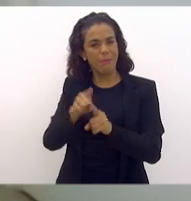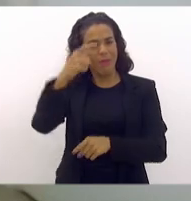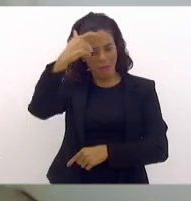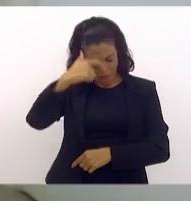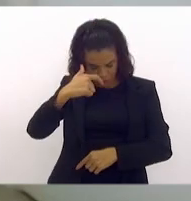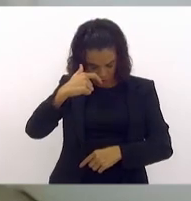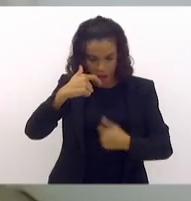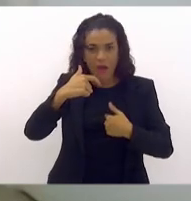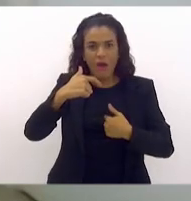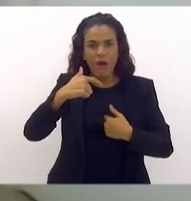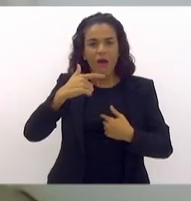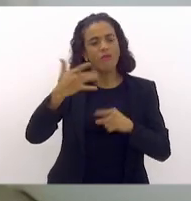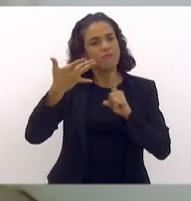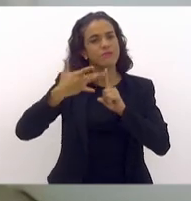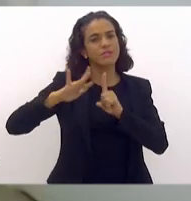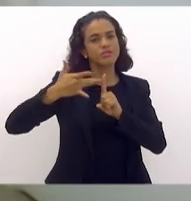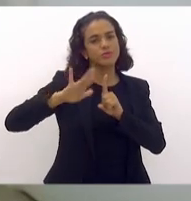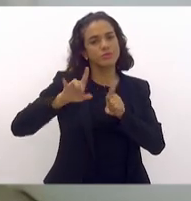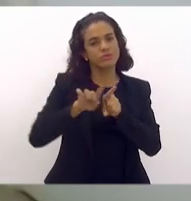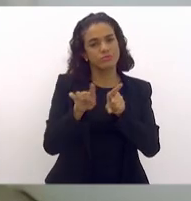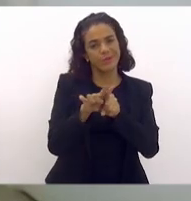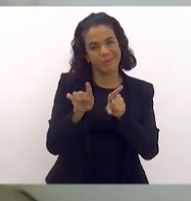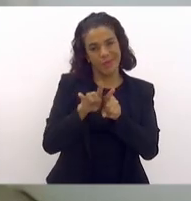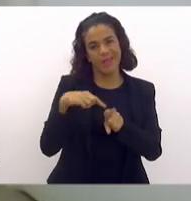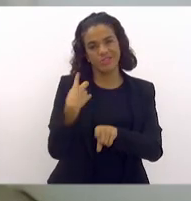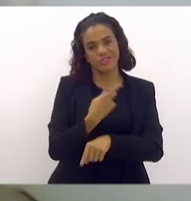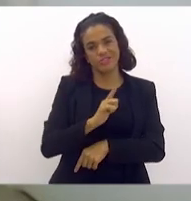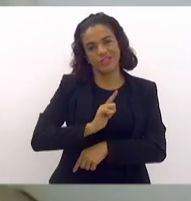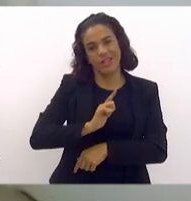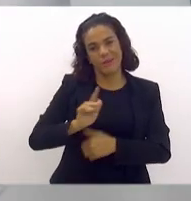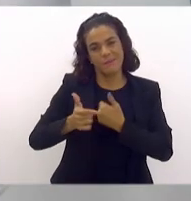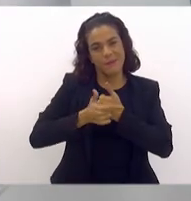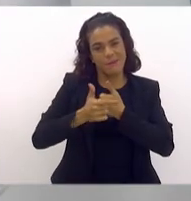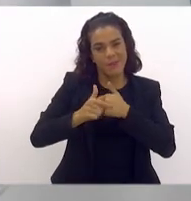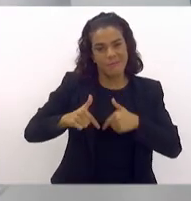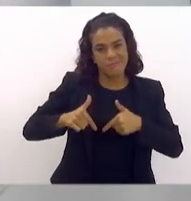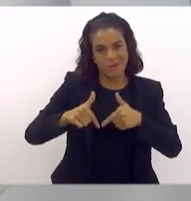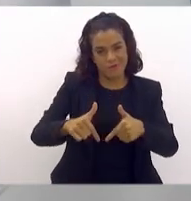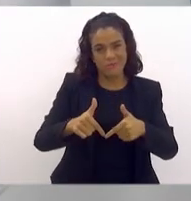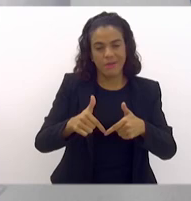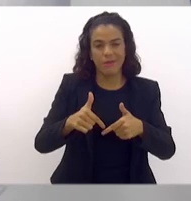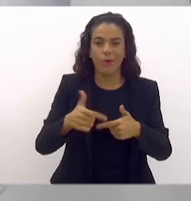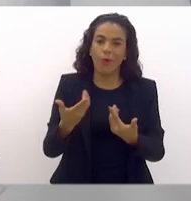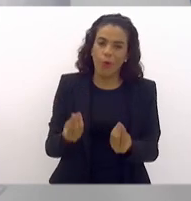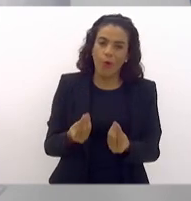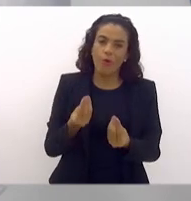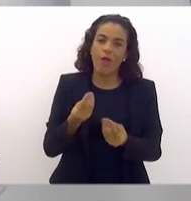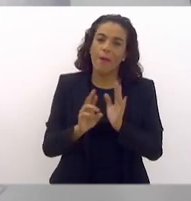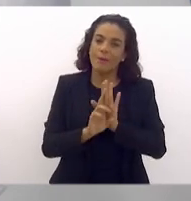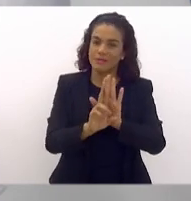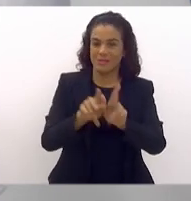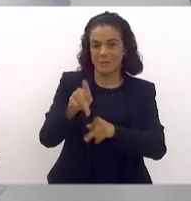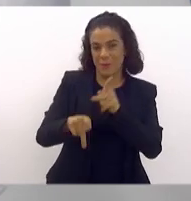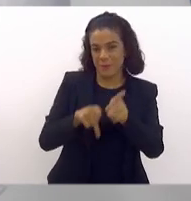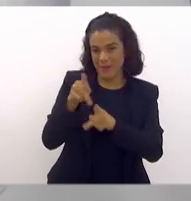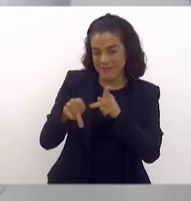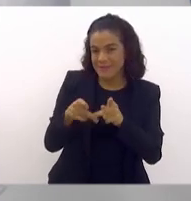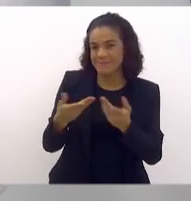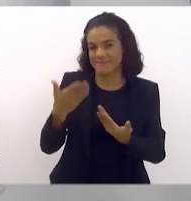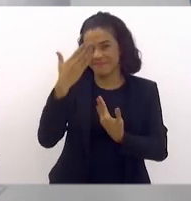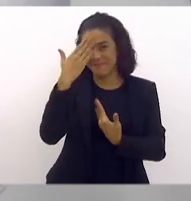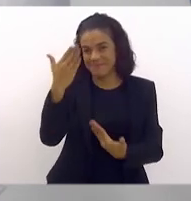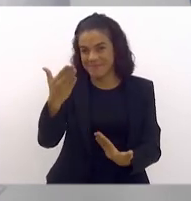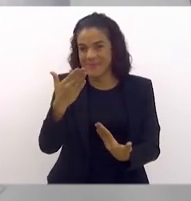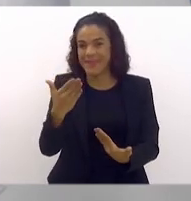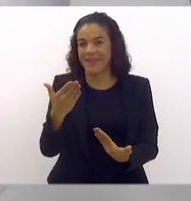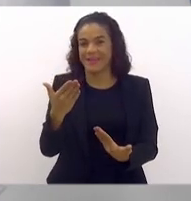vítimas. Acho que é esse o grande papel que a gente pode exercer aqui como parlamentar. Então, muitíssimo obrigada